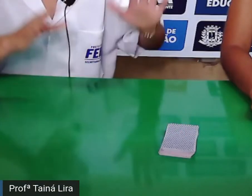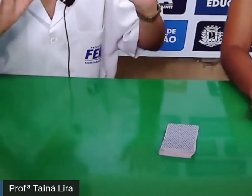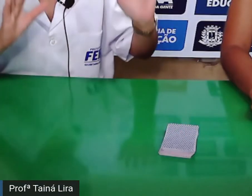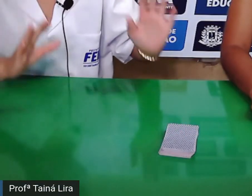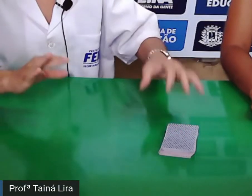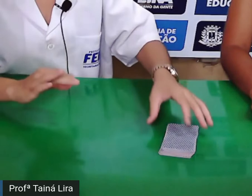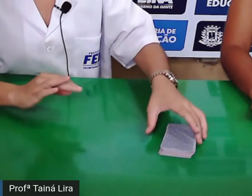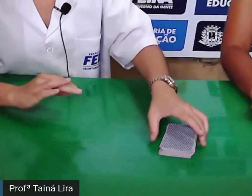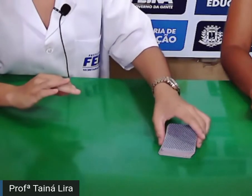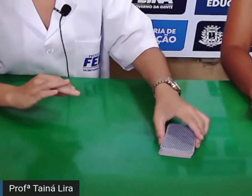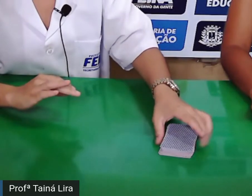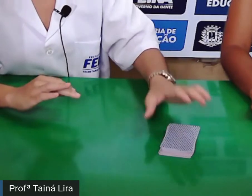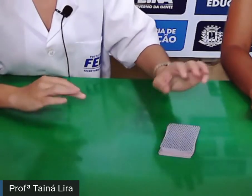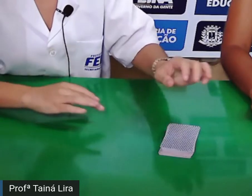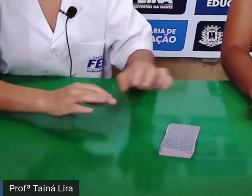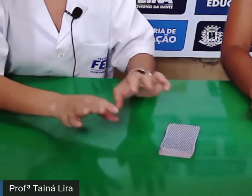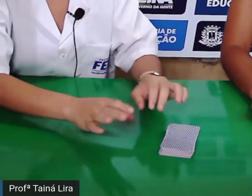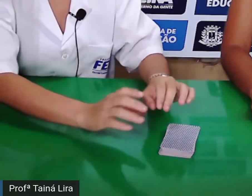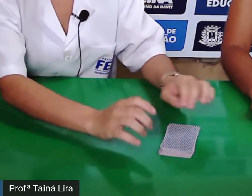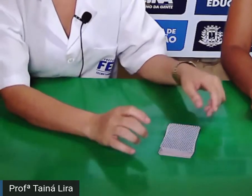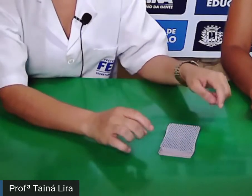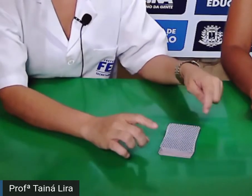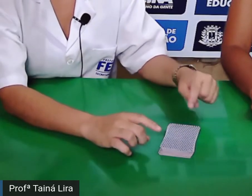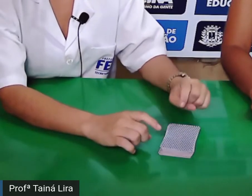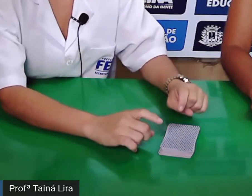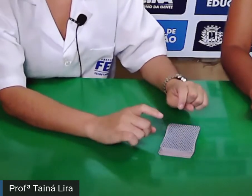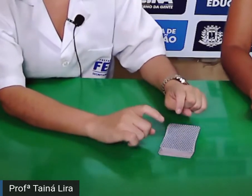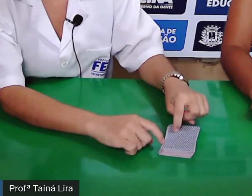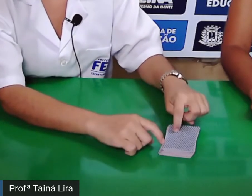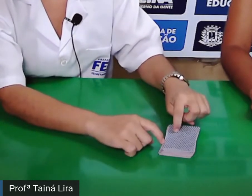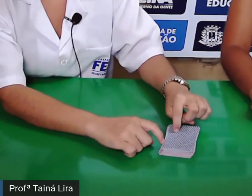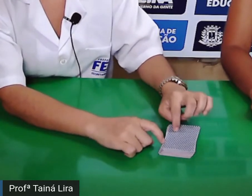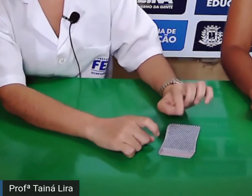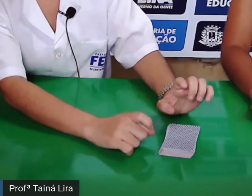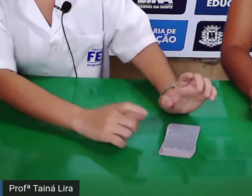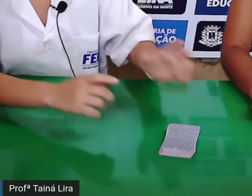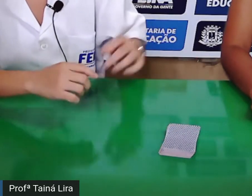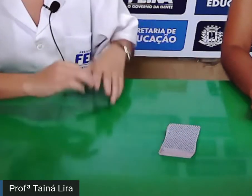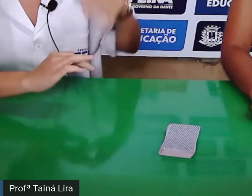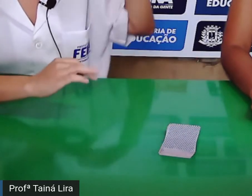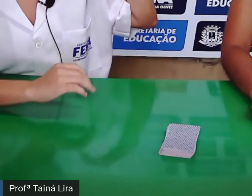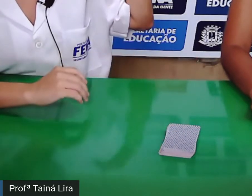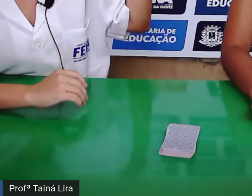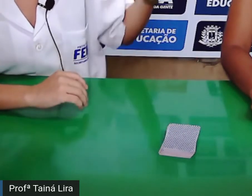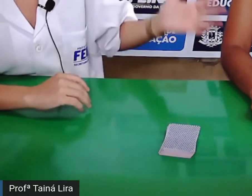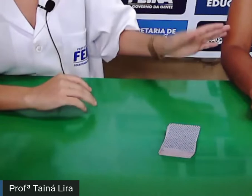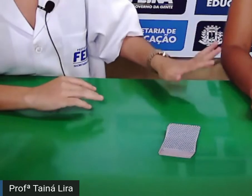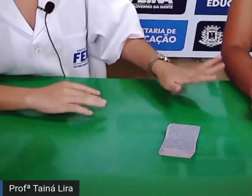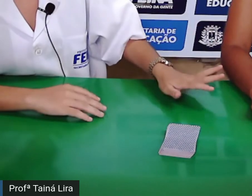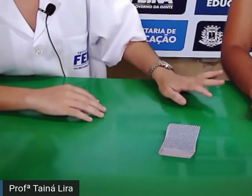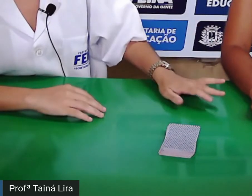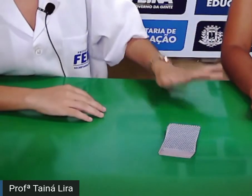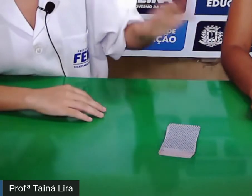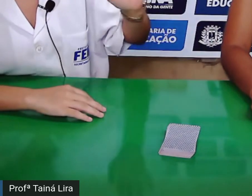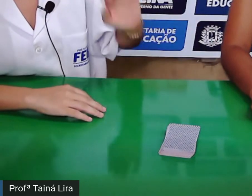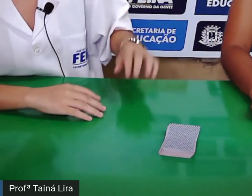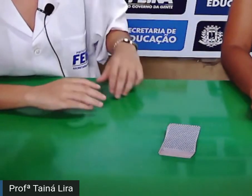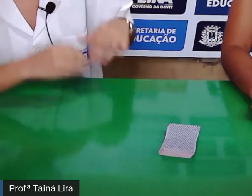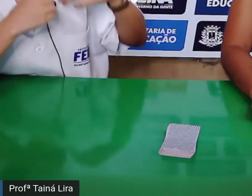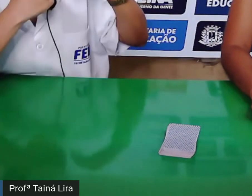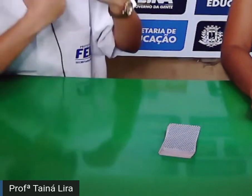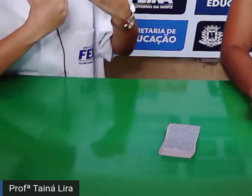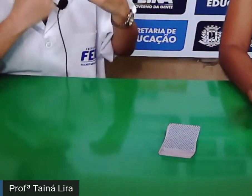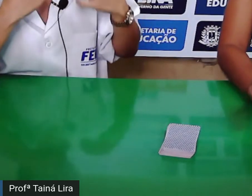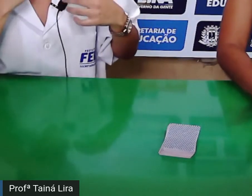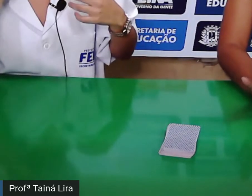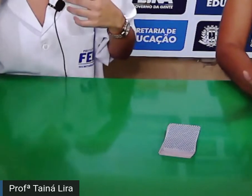Então, segundo ano, olha lá. Eu coloquei aqui, eu trouxe o baralho para a gente jogar e eu convidei uma colega que está aqui,